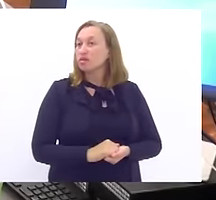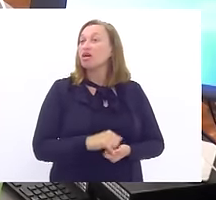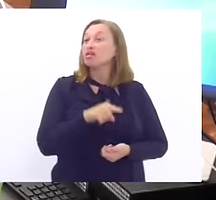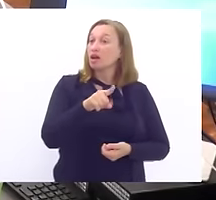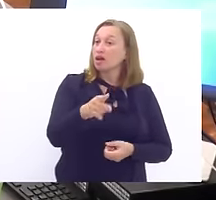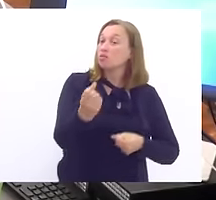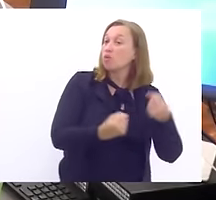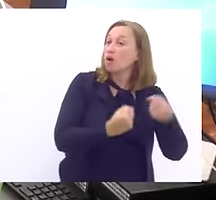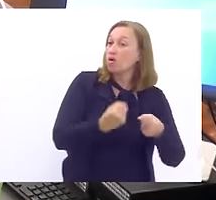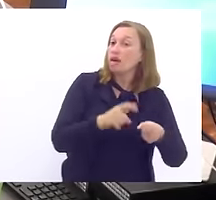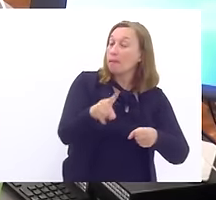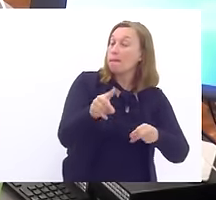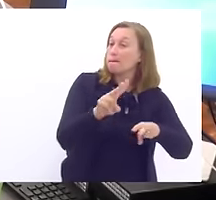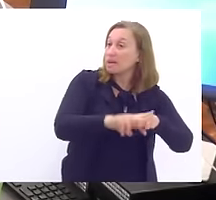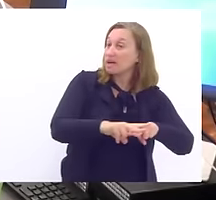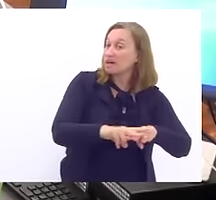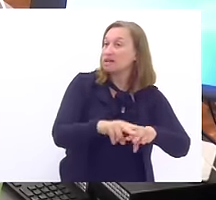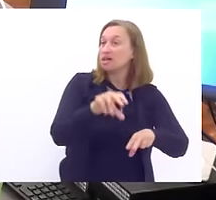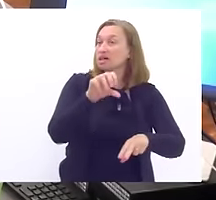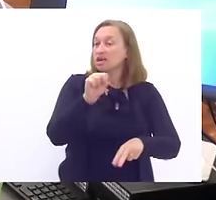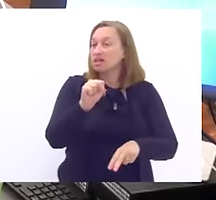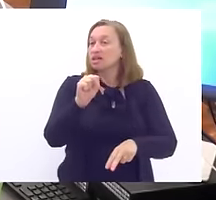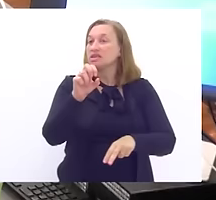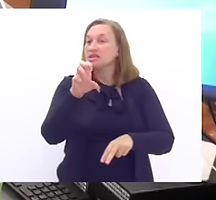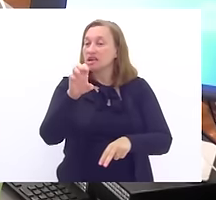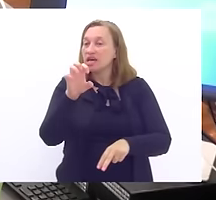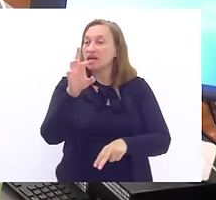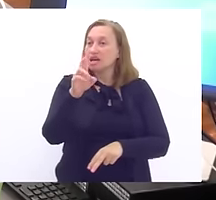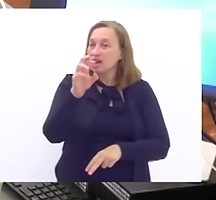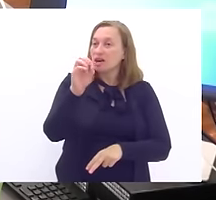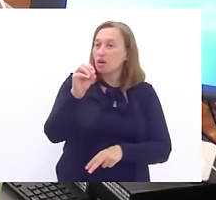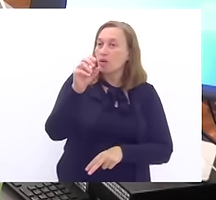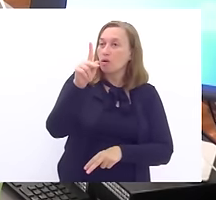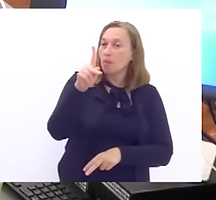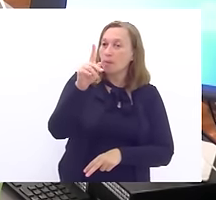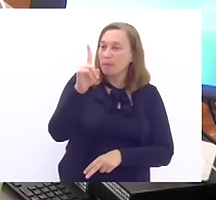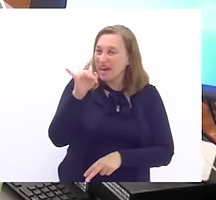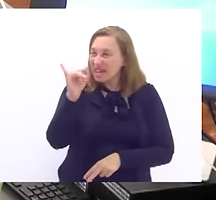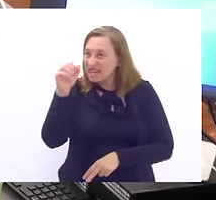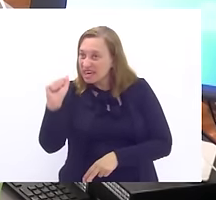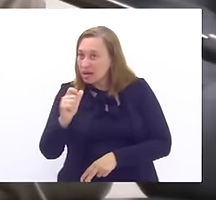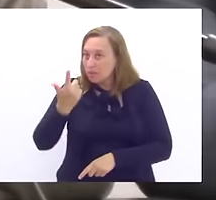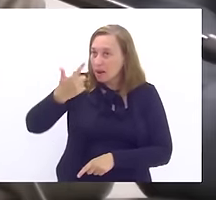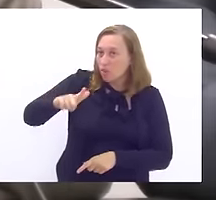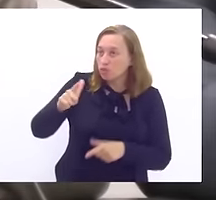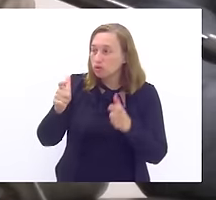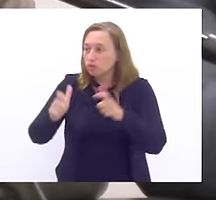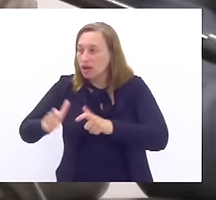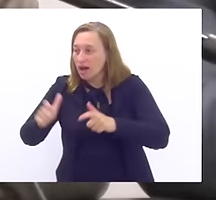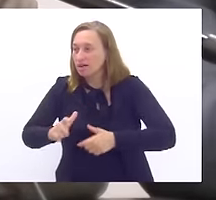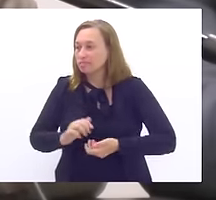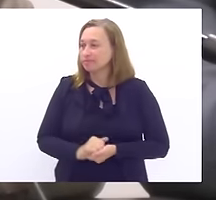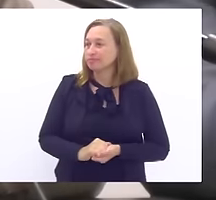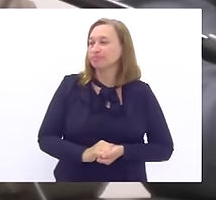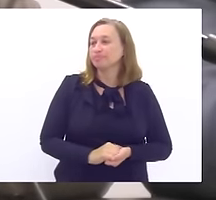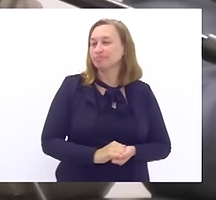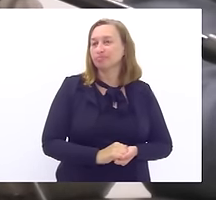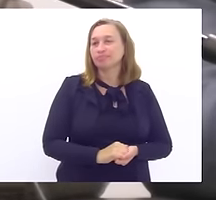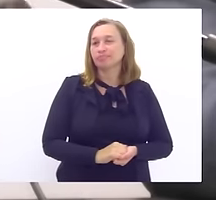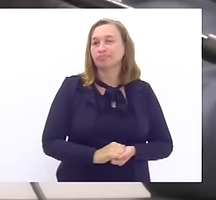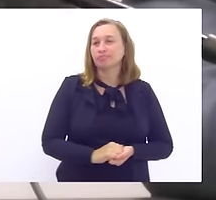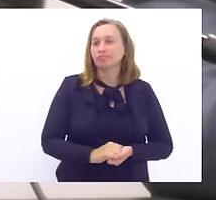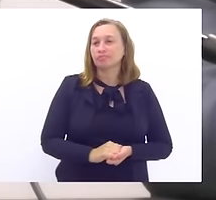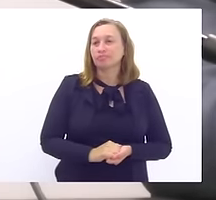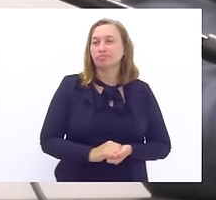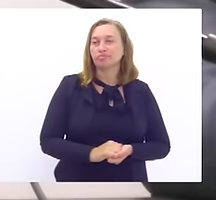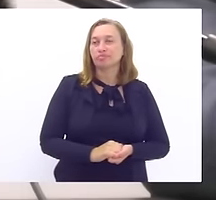sendo apreendido aqui no Seropédica para tudo quanto é outro lugar e a pessoa já tá com o veículo apreendida aí tem que ir lá para Campo dos Goytacazes tirar o remover o